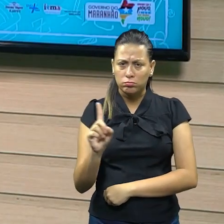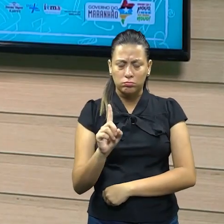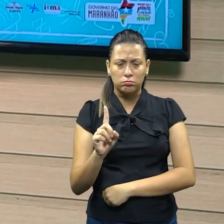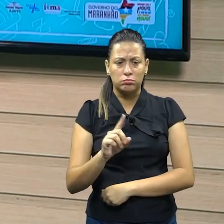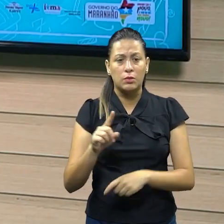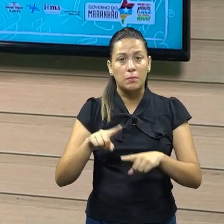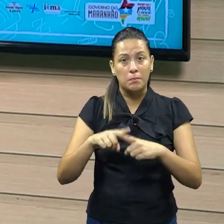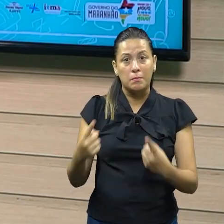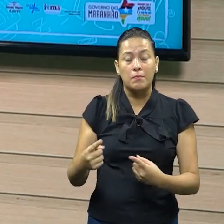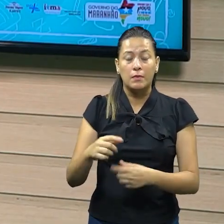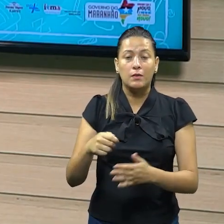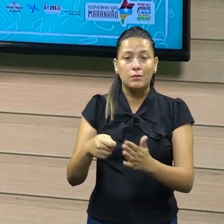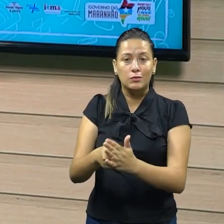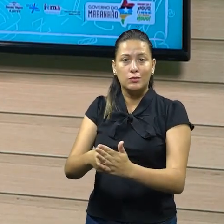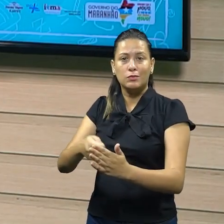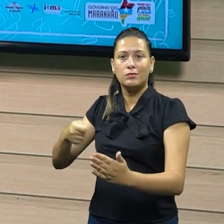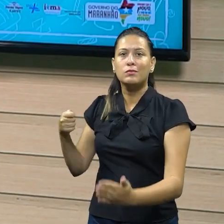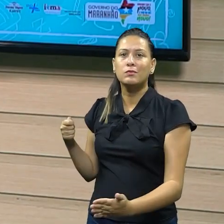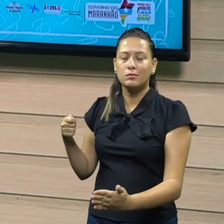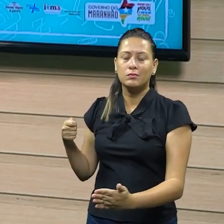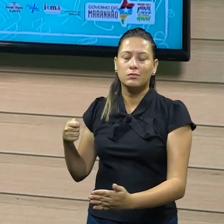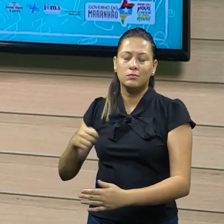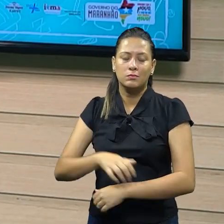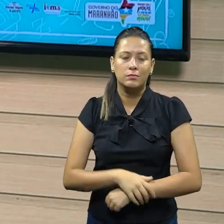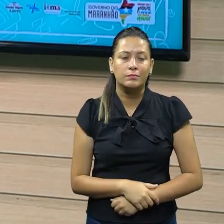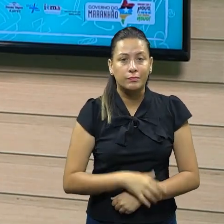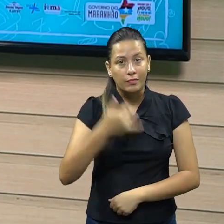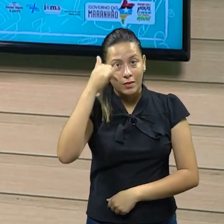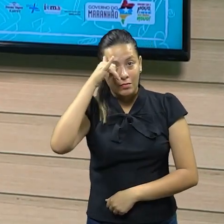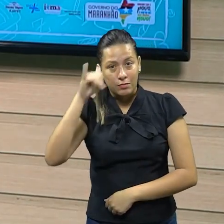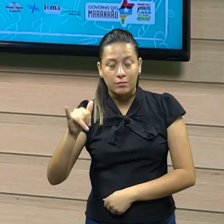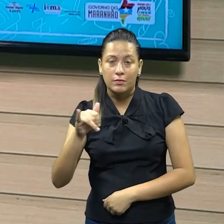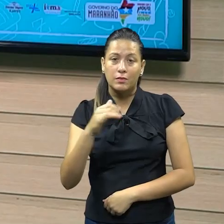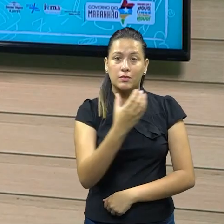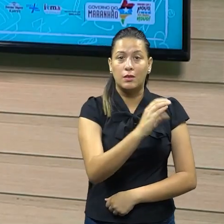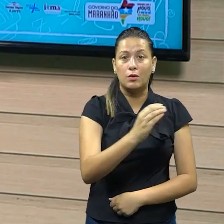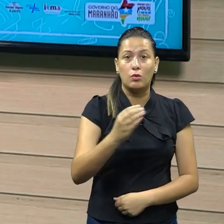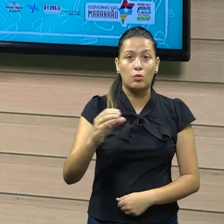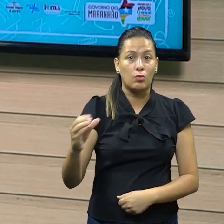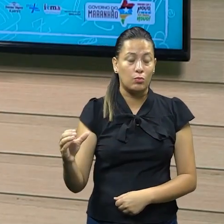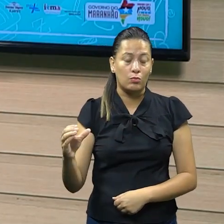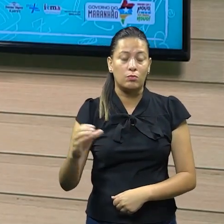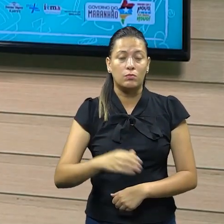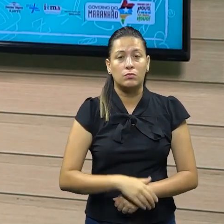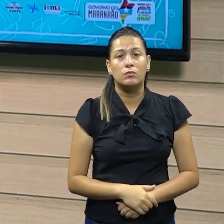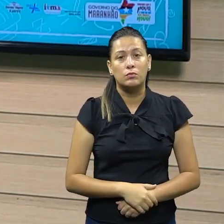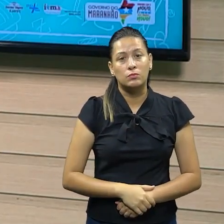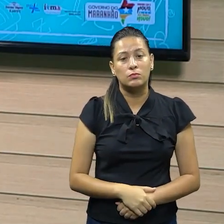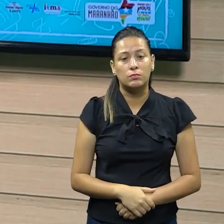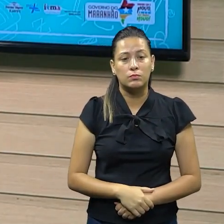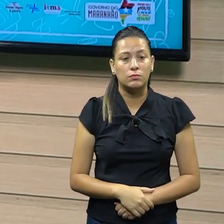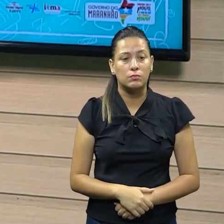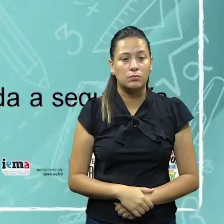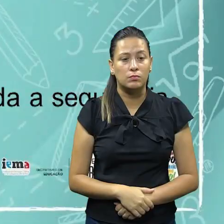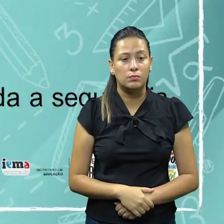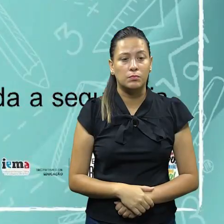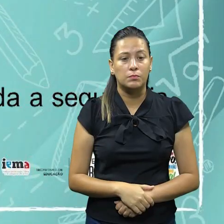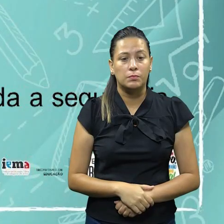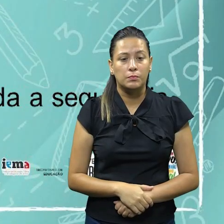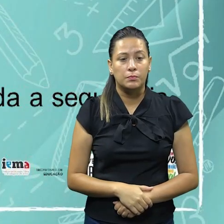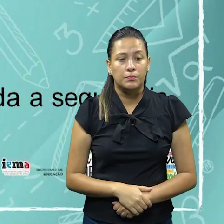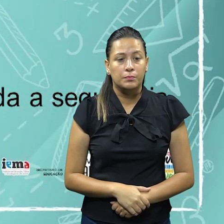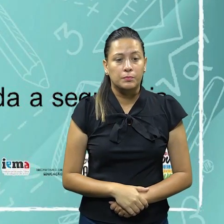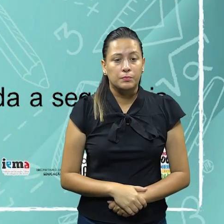é realmente desenergizar, evitar que qualquer tipo de corrente passe naquele local.